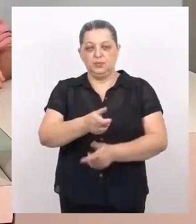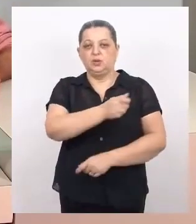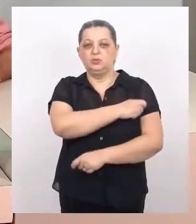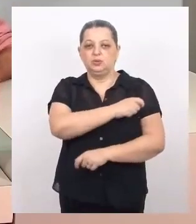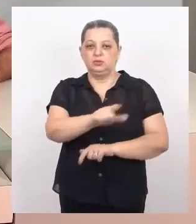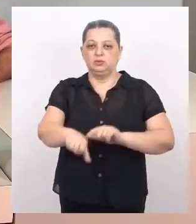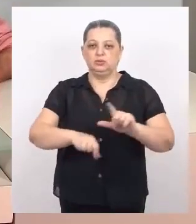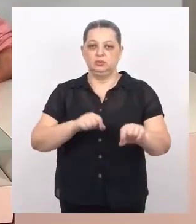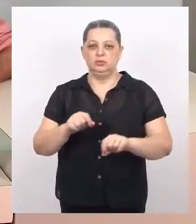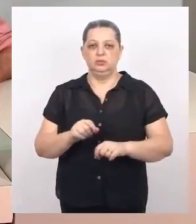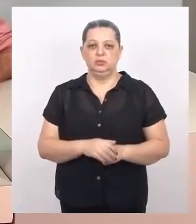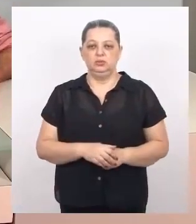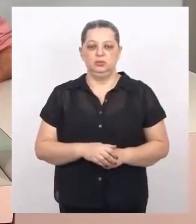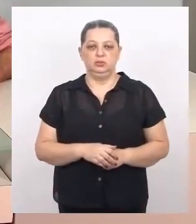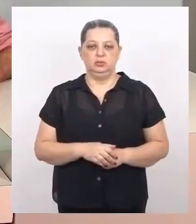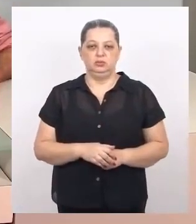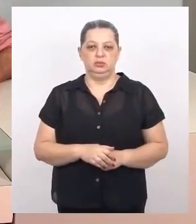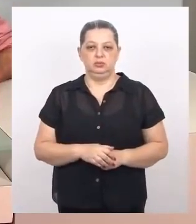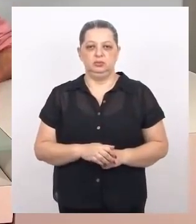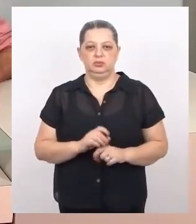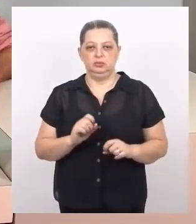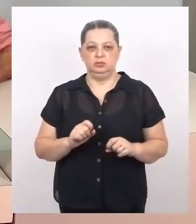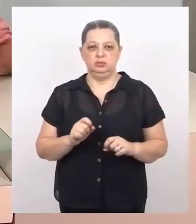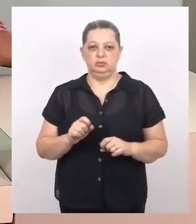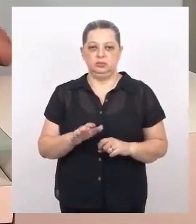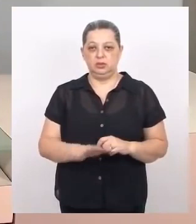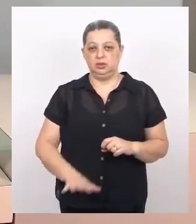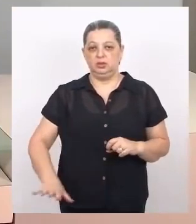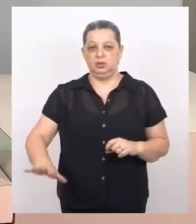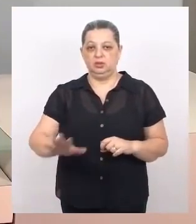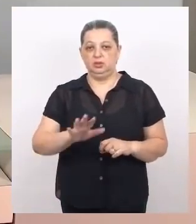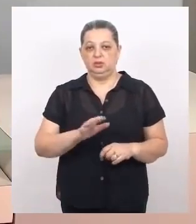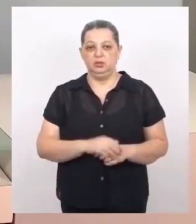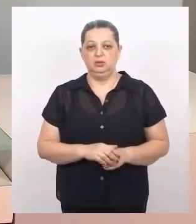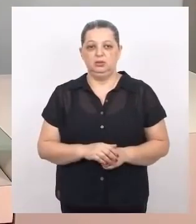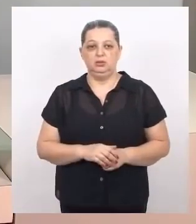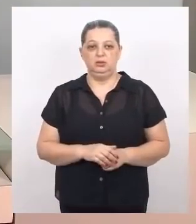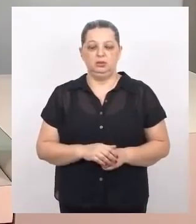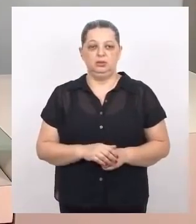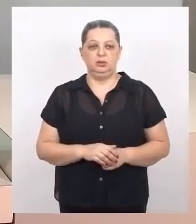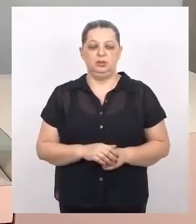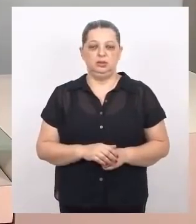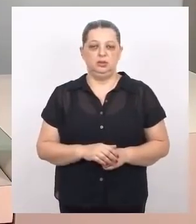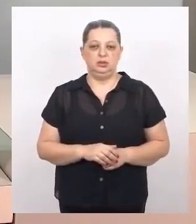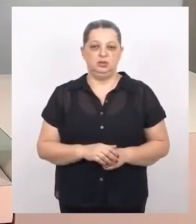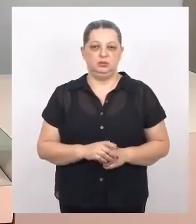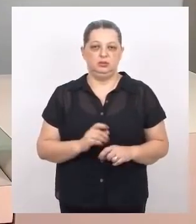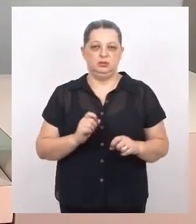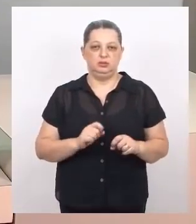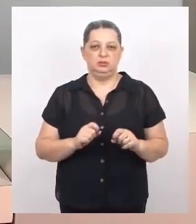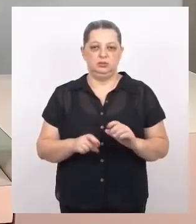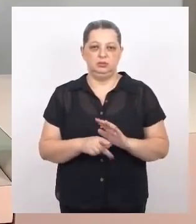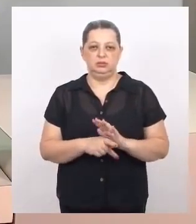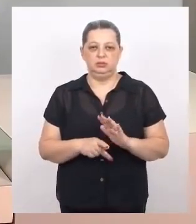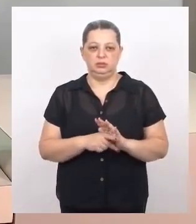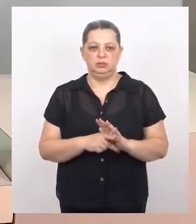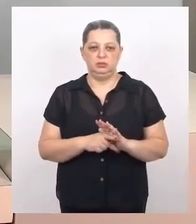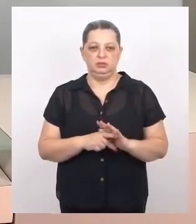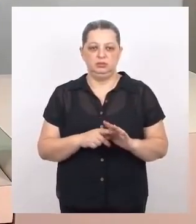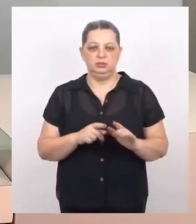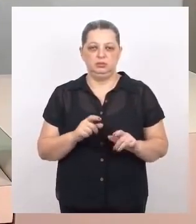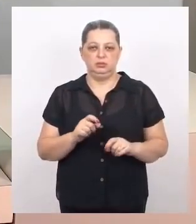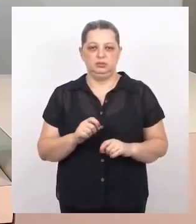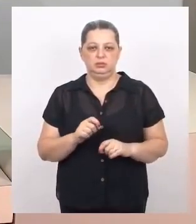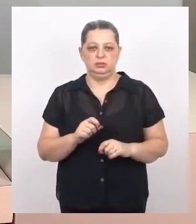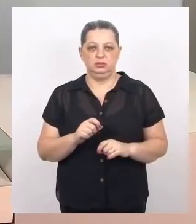se aprofundar nessa área. Tá bem? Então, eu tenho certeza que a experiência dos professores com os aprofundamentos